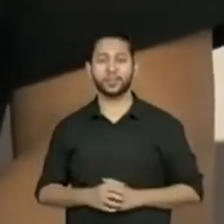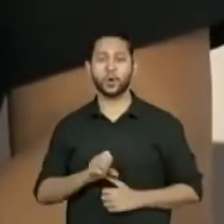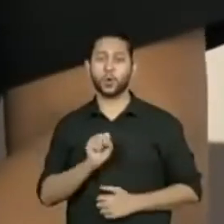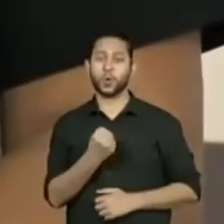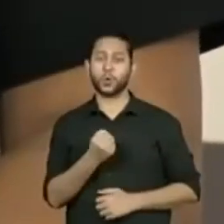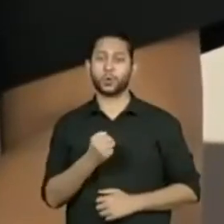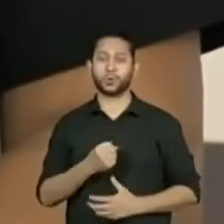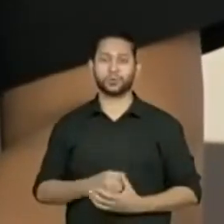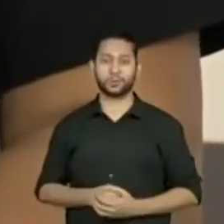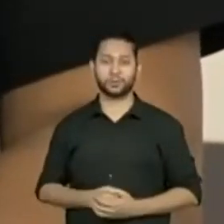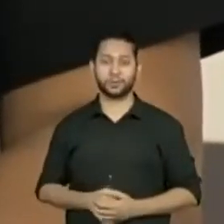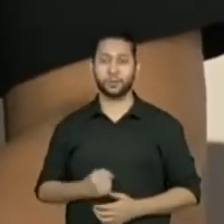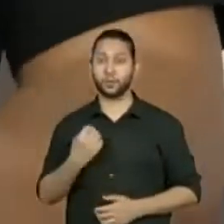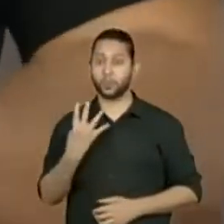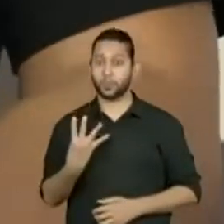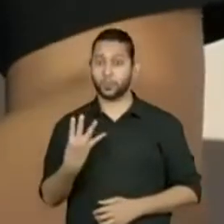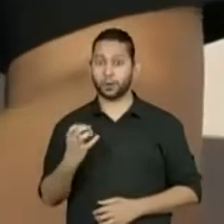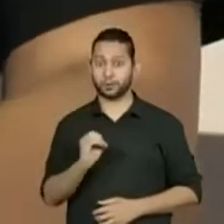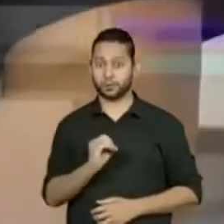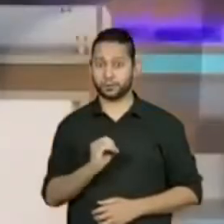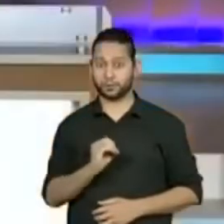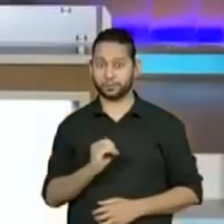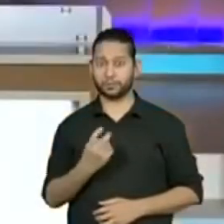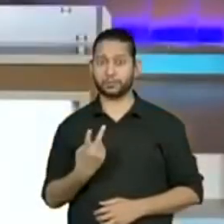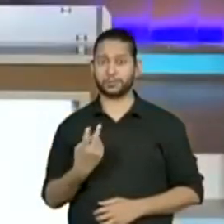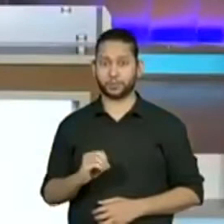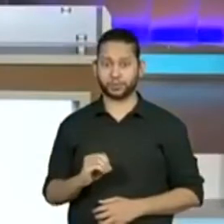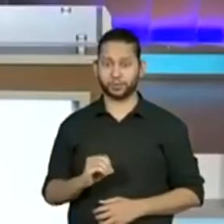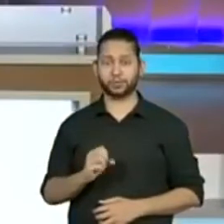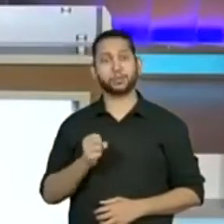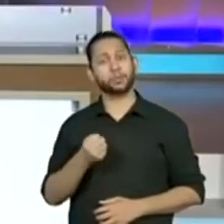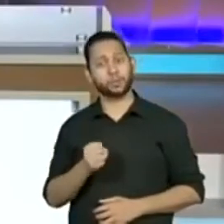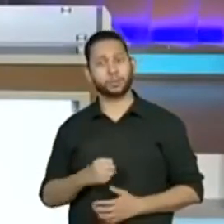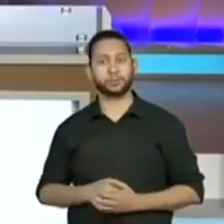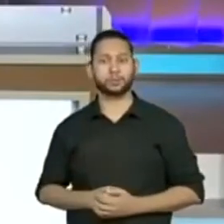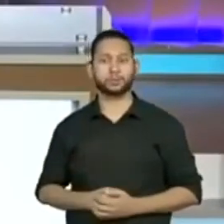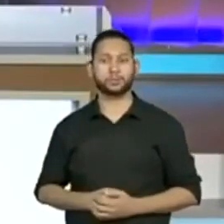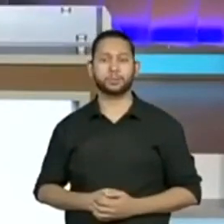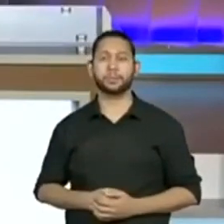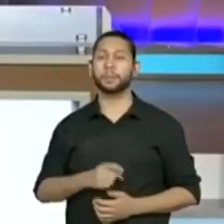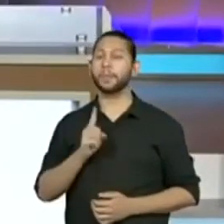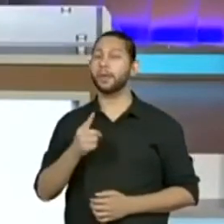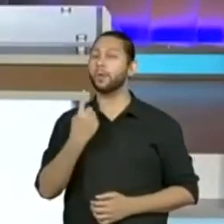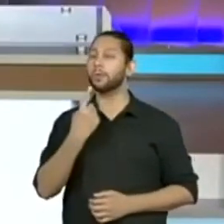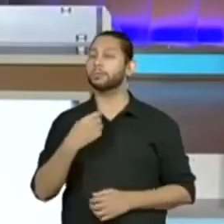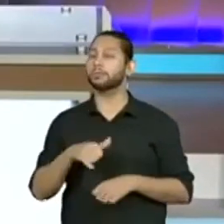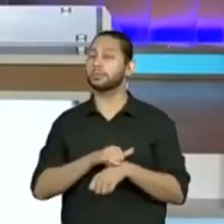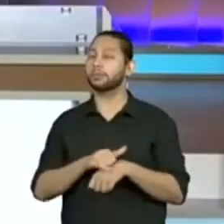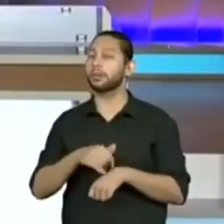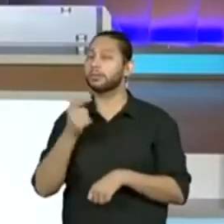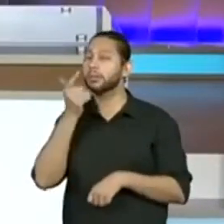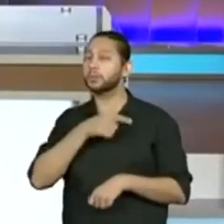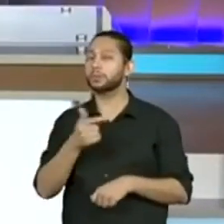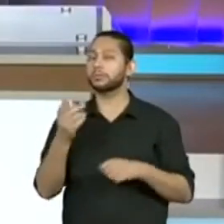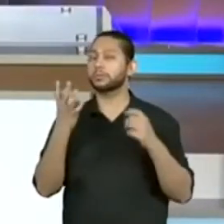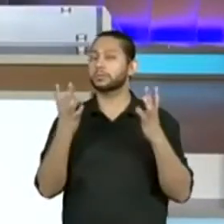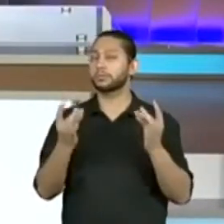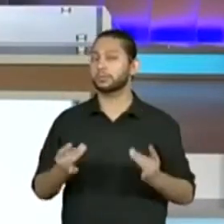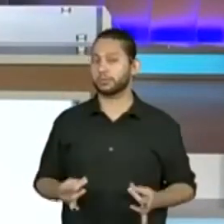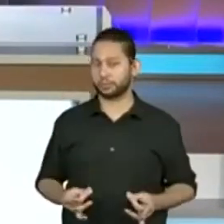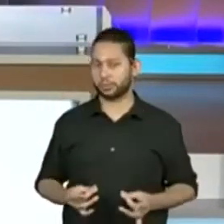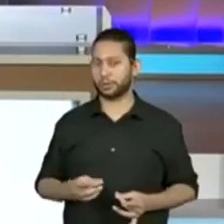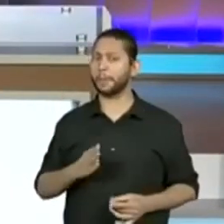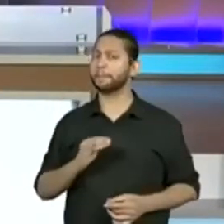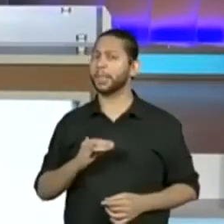e 8, certo? Essa é uma das maneiras que a gente decompôs, né? Que a Maria Beatriz viu para